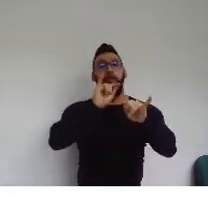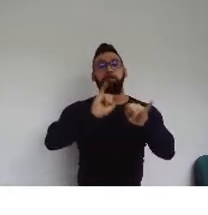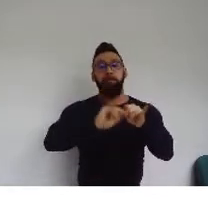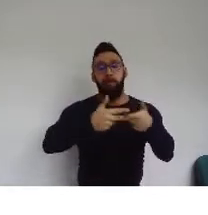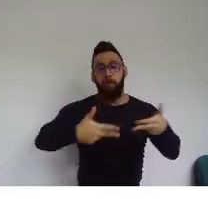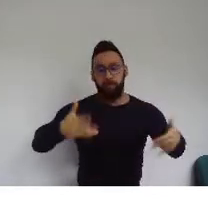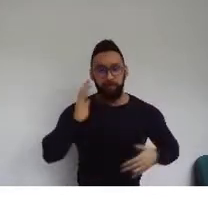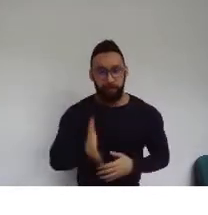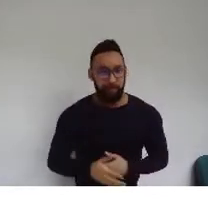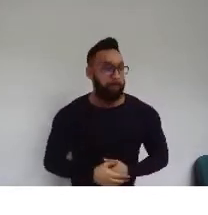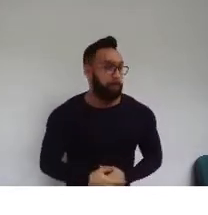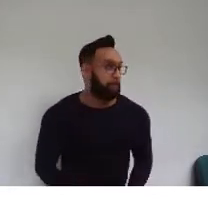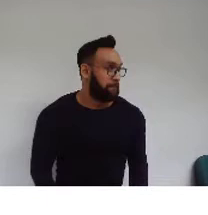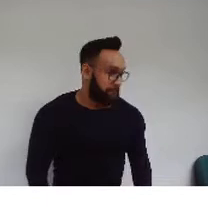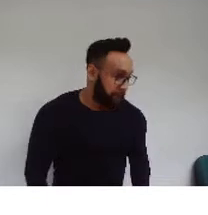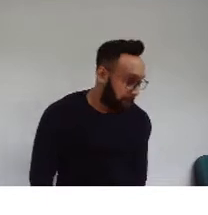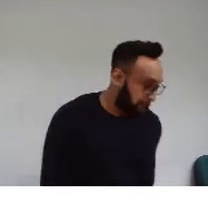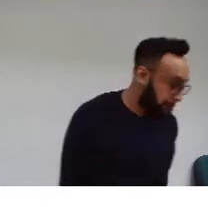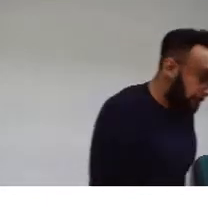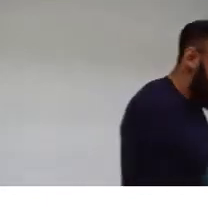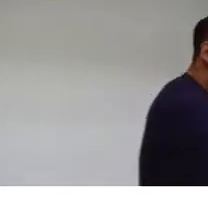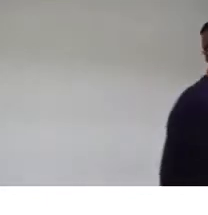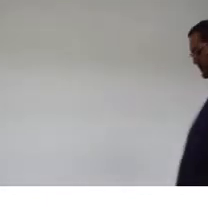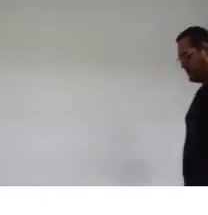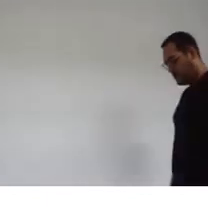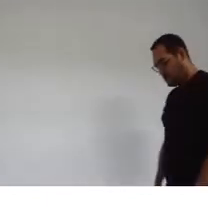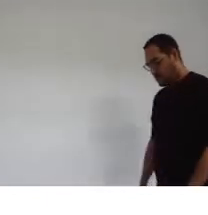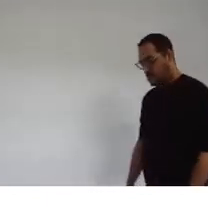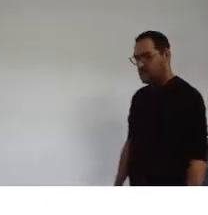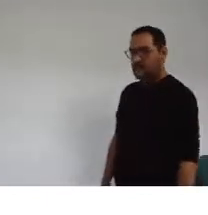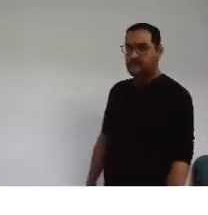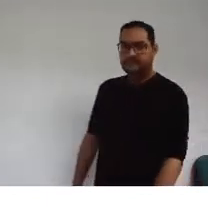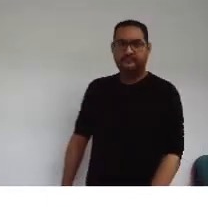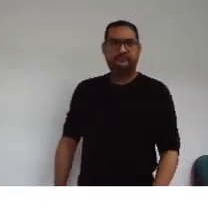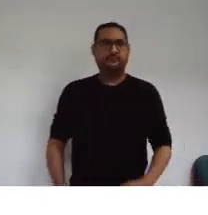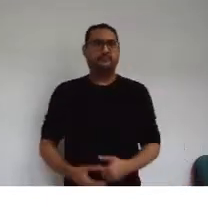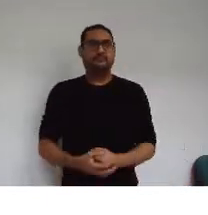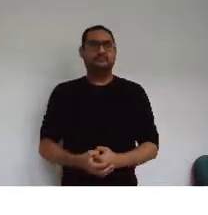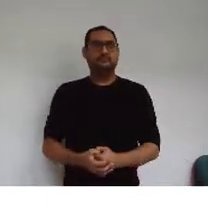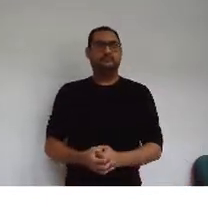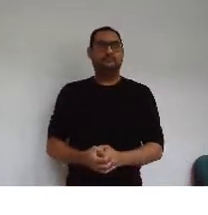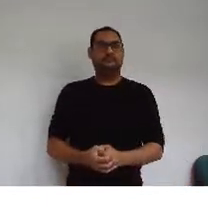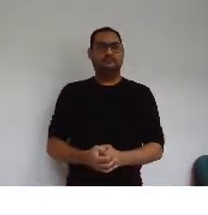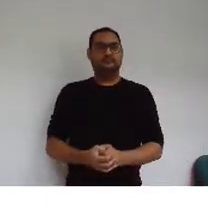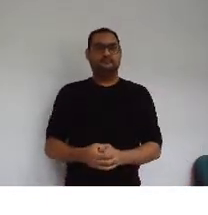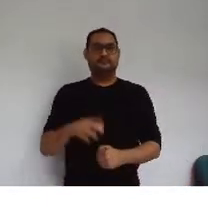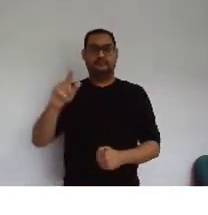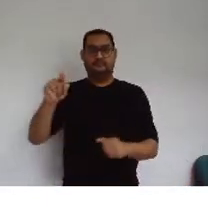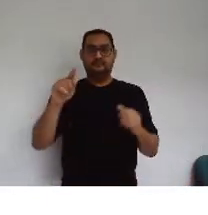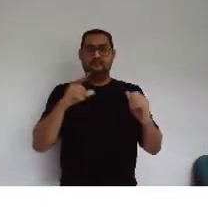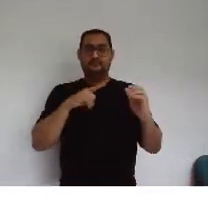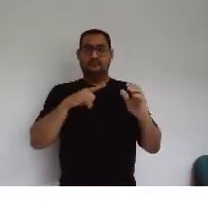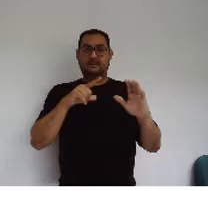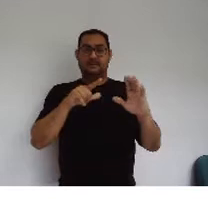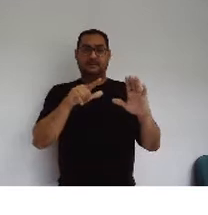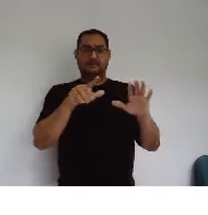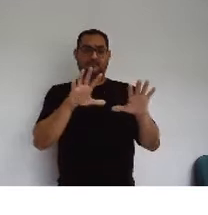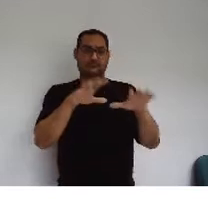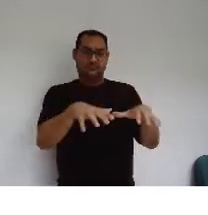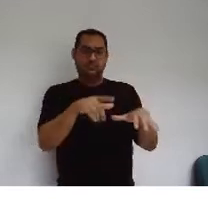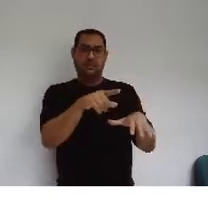A semiotização é fruto de projeções escalares que operam classificações sobre o